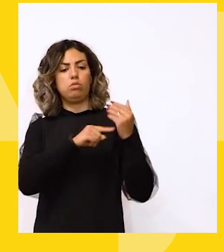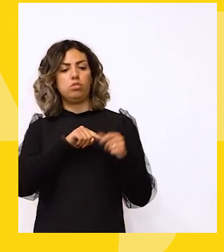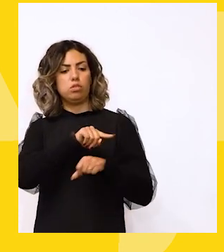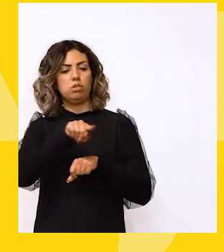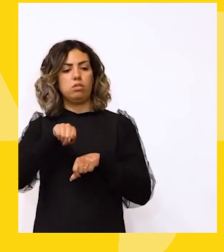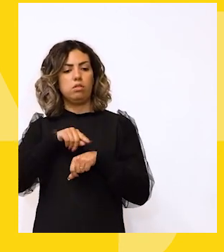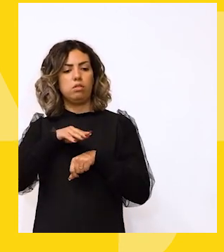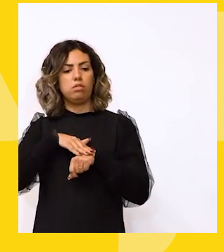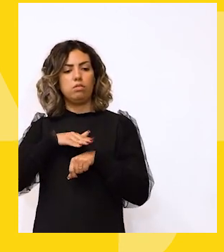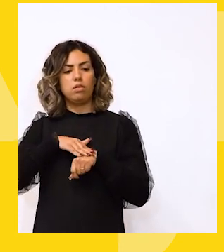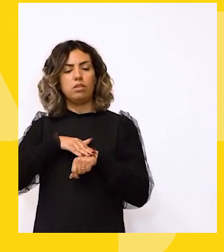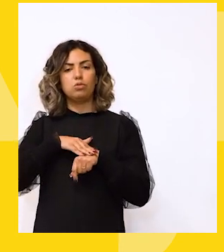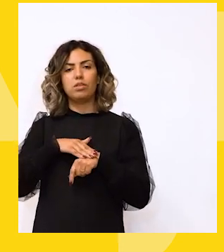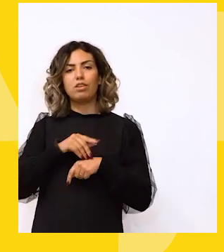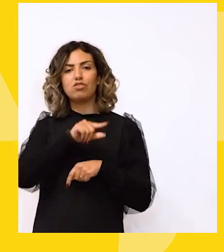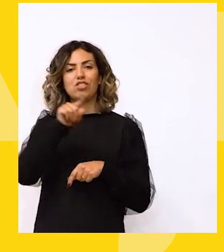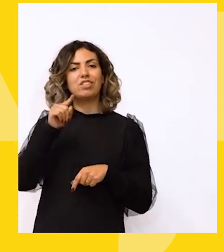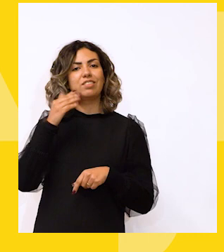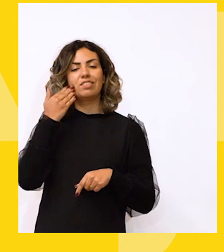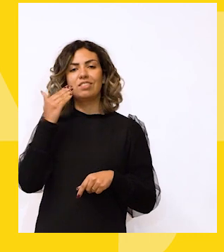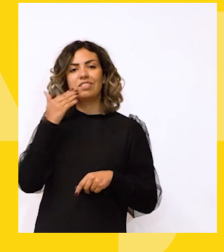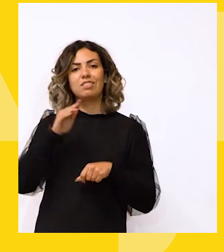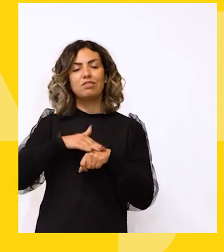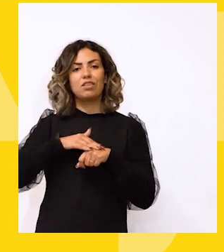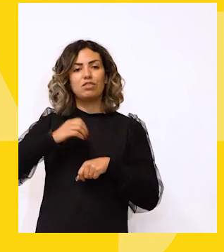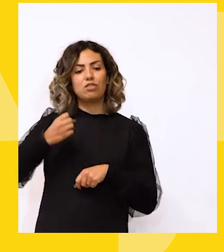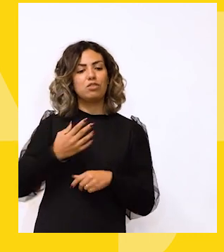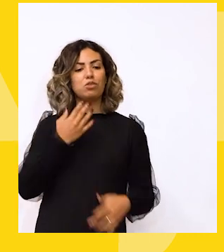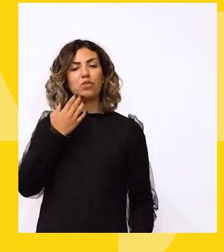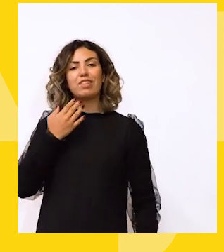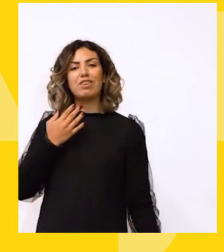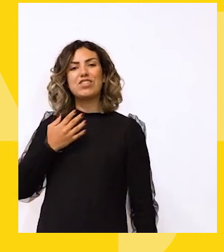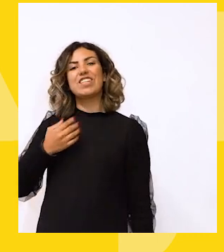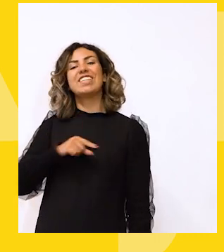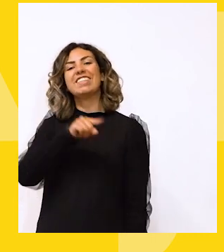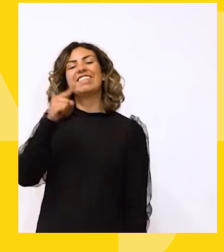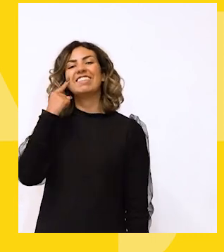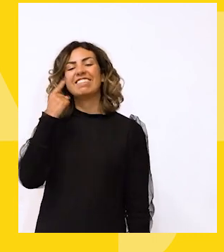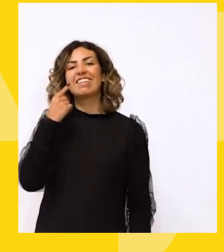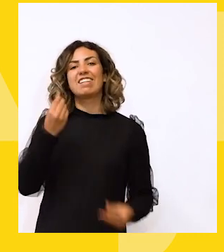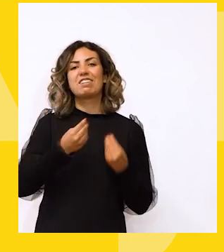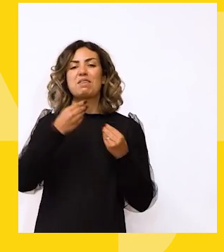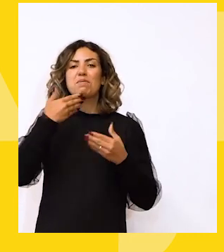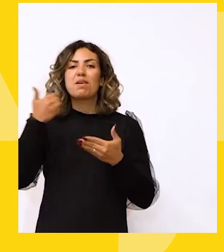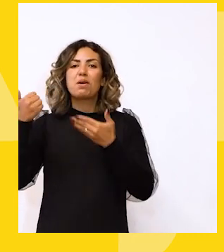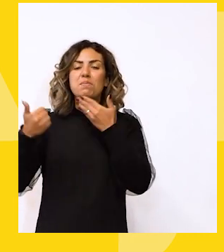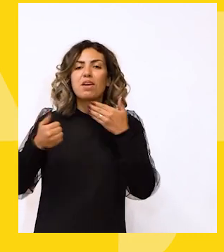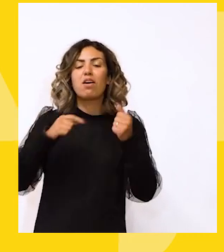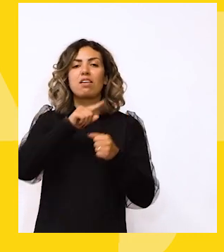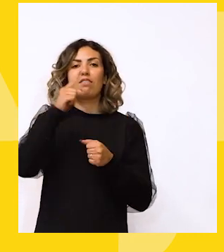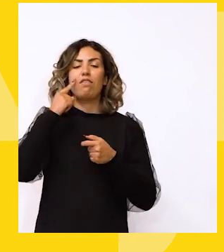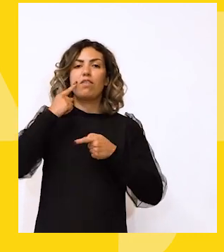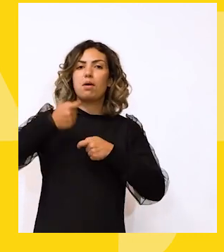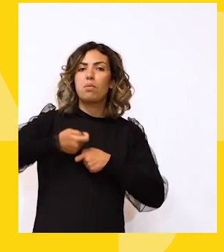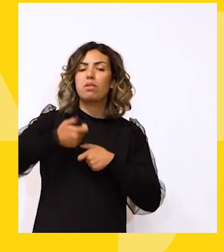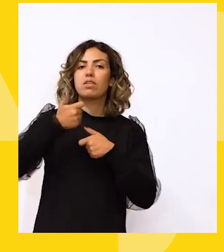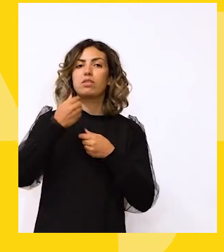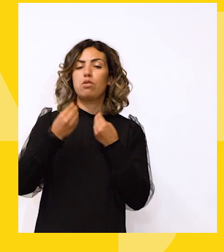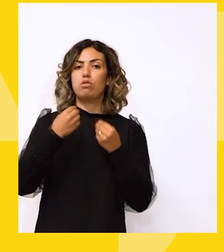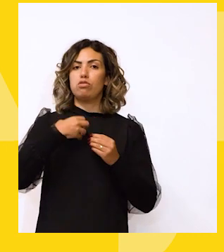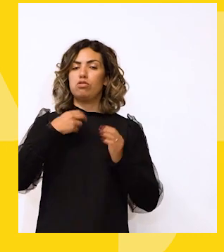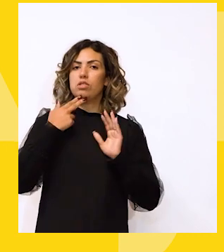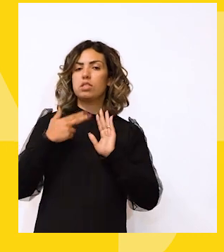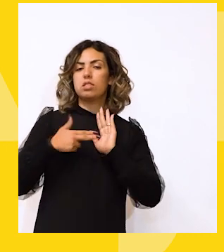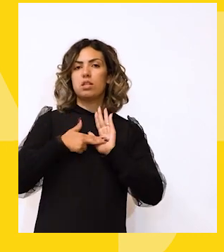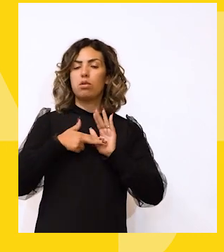elaboração de produtos industrializados de alto valor nutritivo e ação de sustentabilidade determinaram abordificação seja de qualidade ou